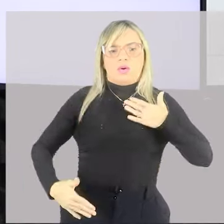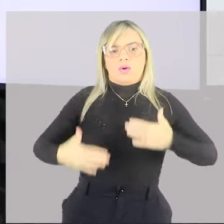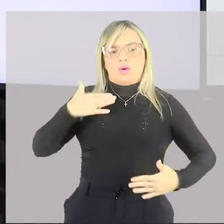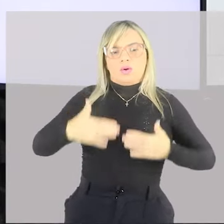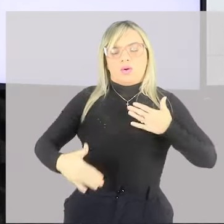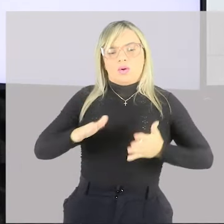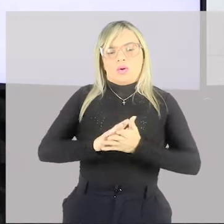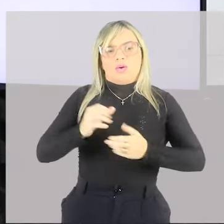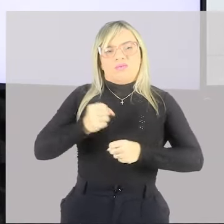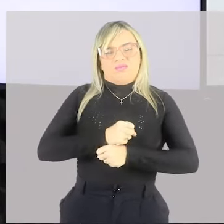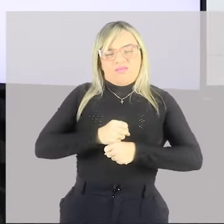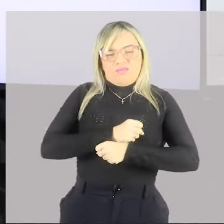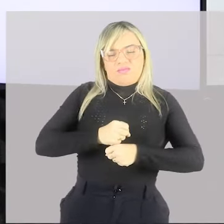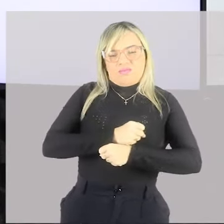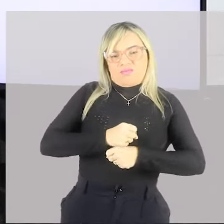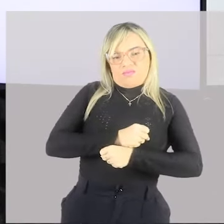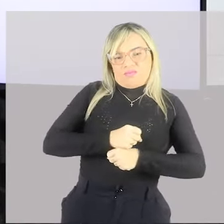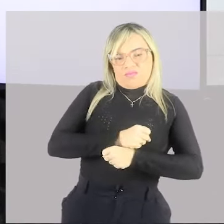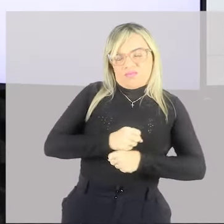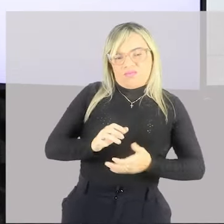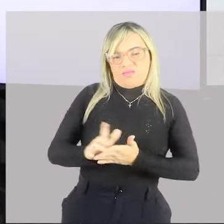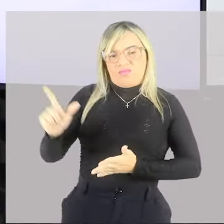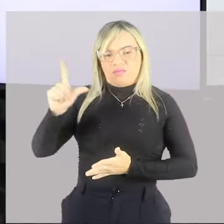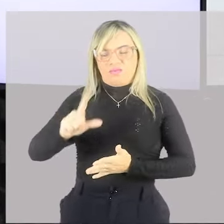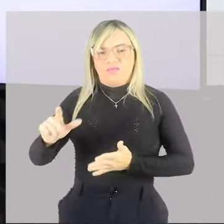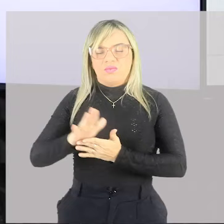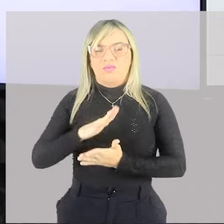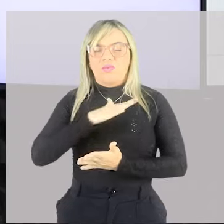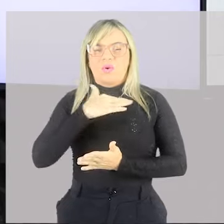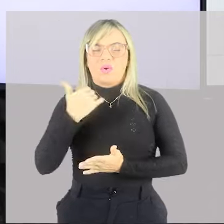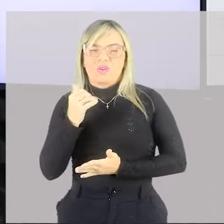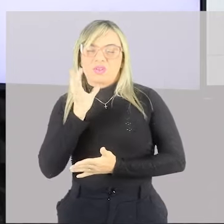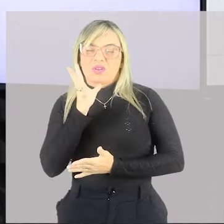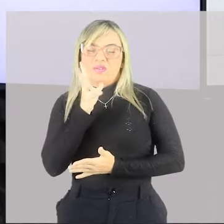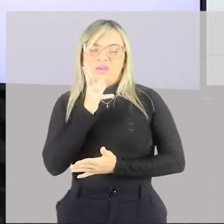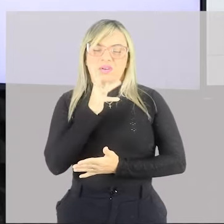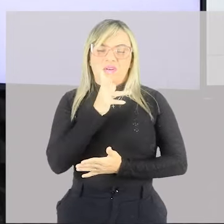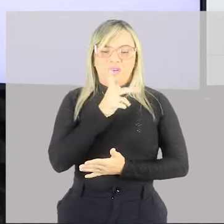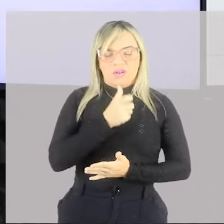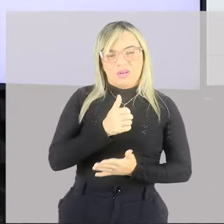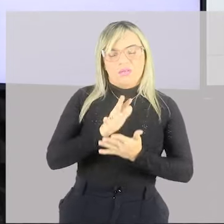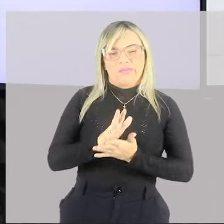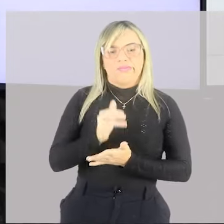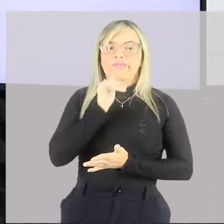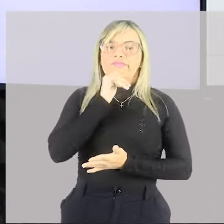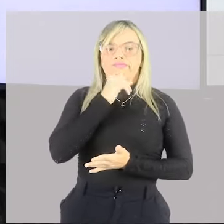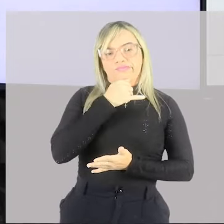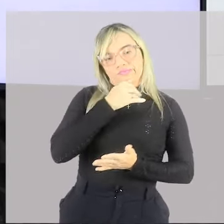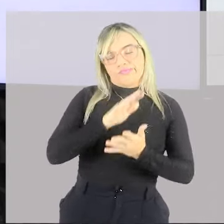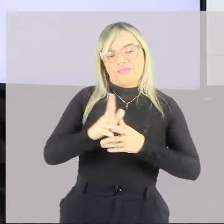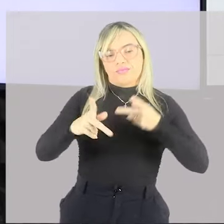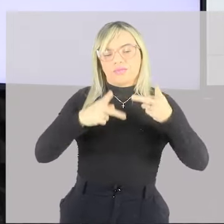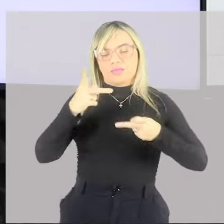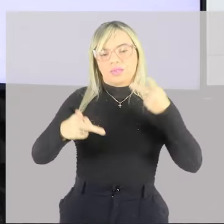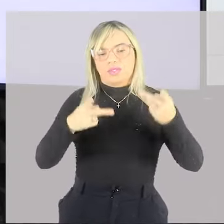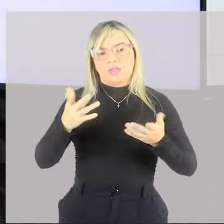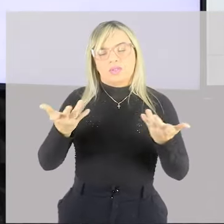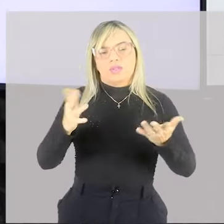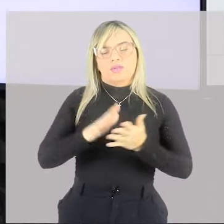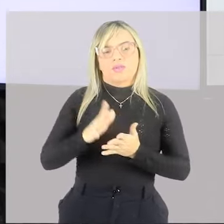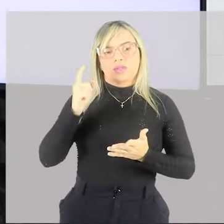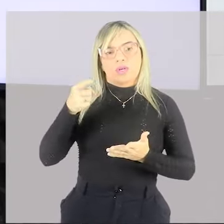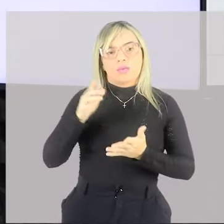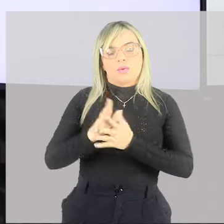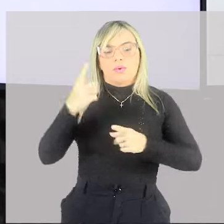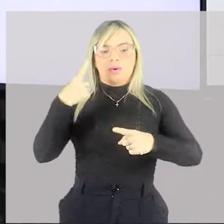anos e ele foi literalmente morrendo devagarzinho triste isso de falar mas foi a verdade né não se sabe os motivos